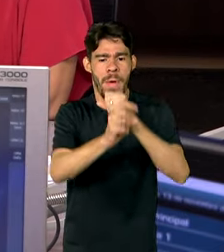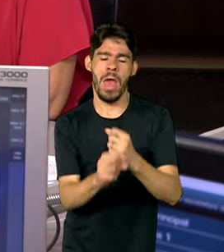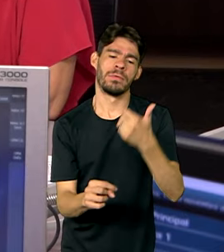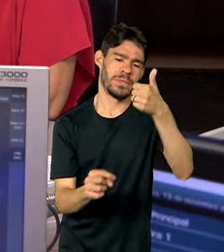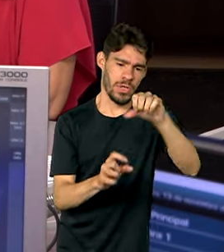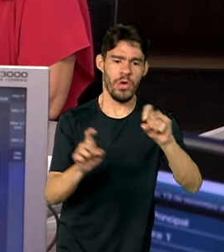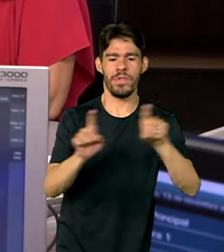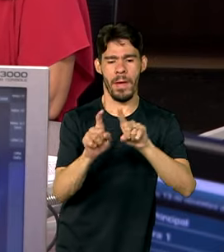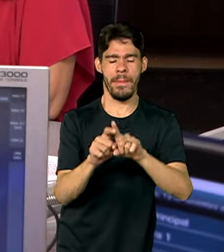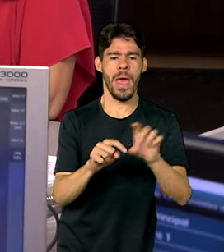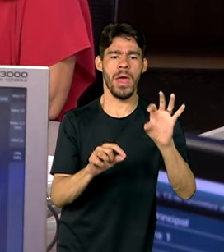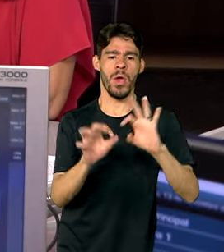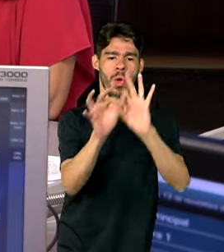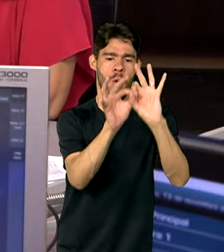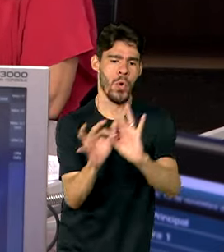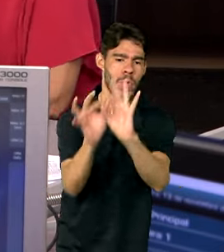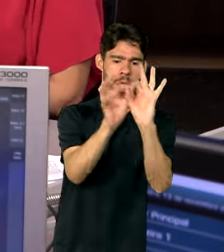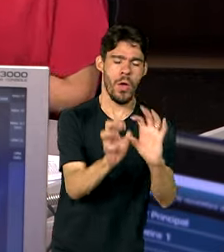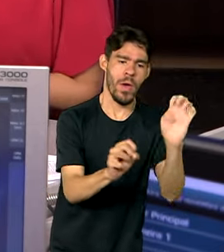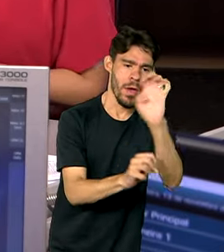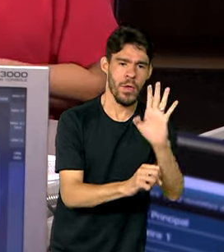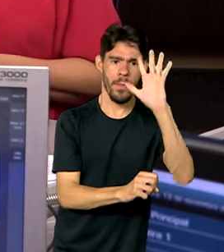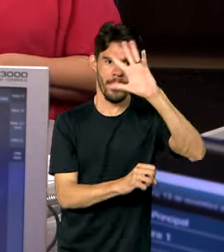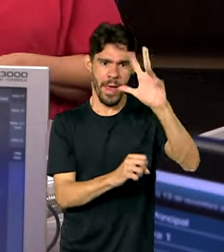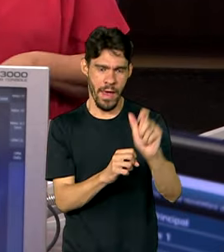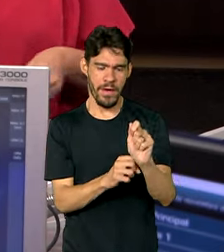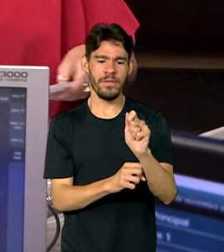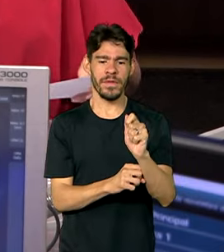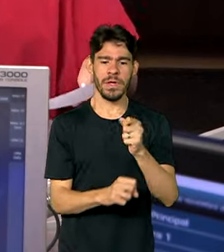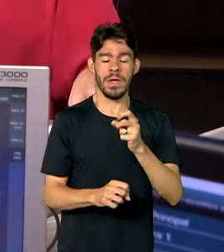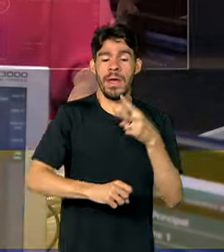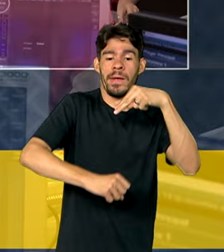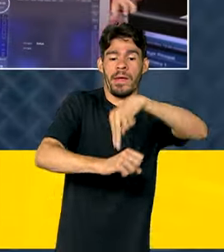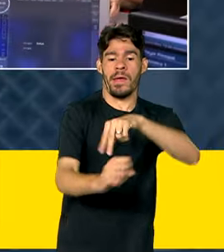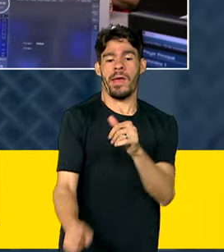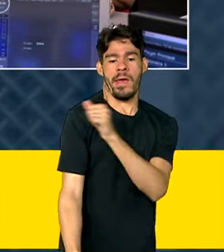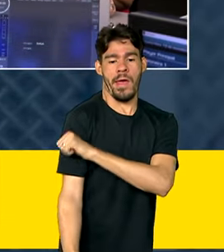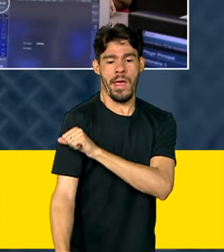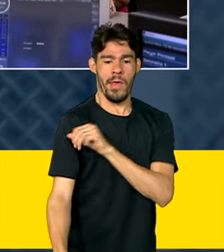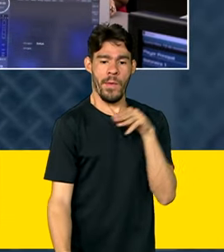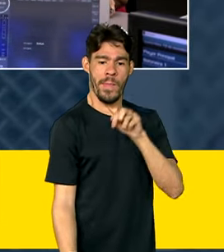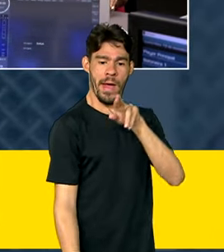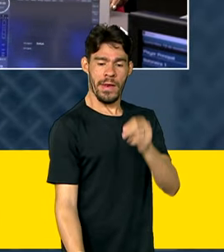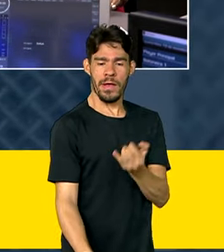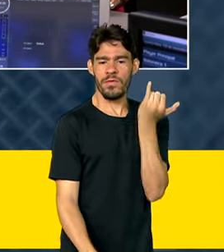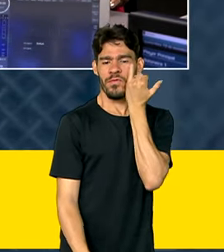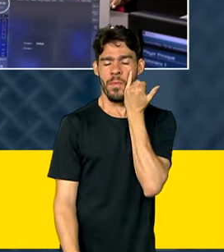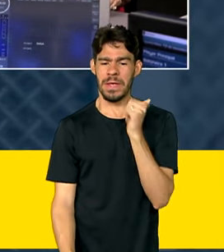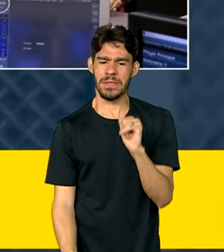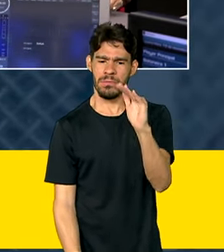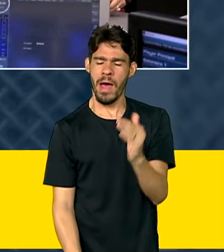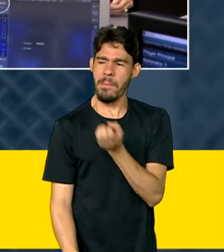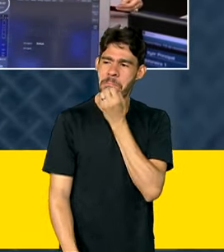União Europeia e União Africana. Do Rio de Janeiro, Mariana Jungmann tem mais informações. Boa noite,